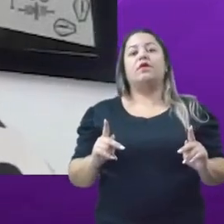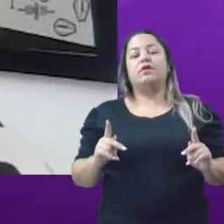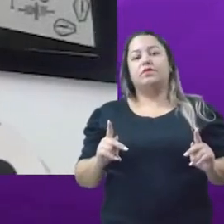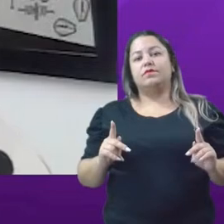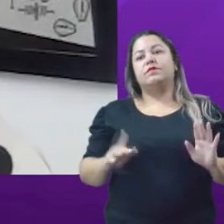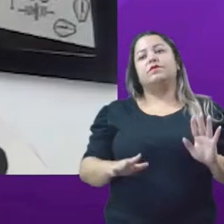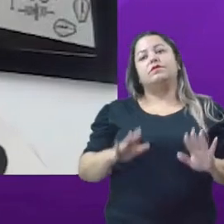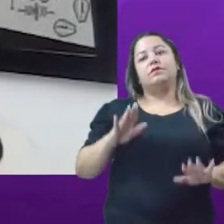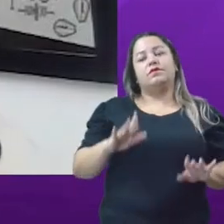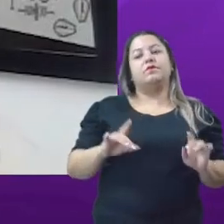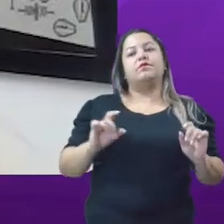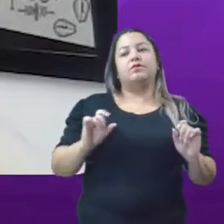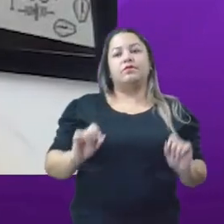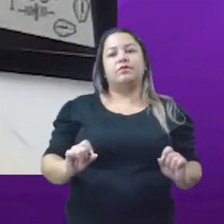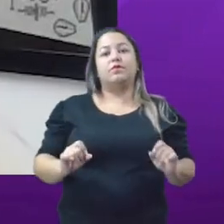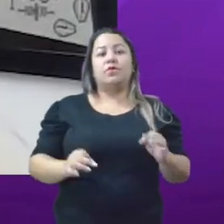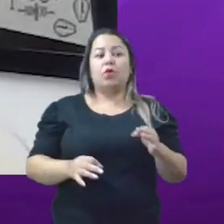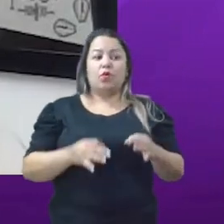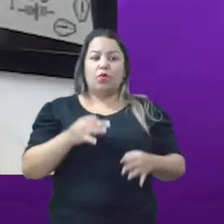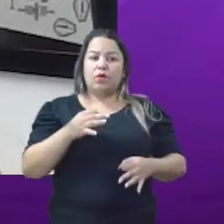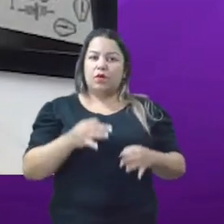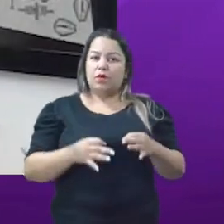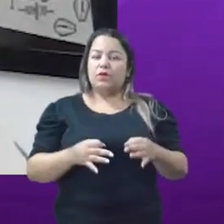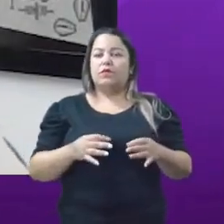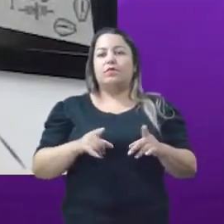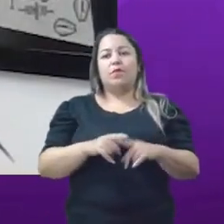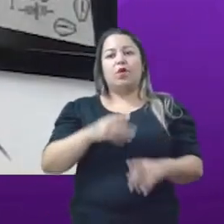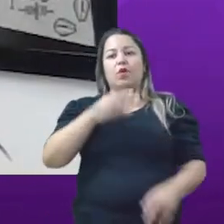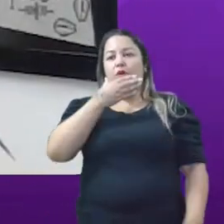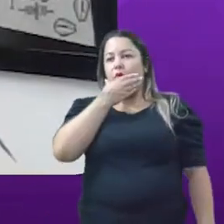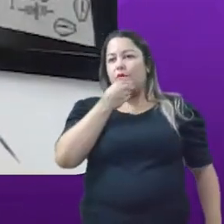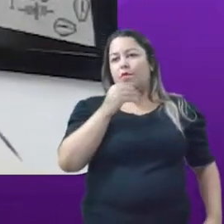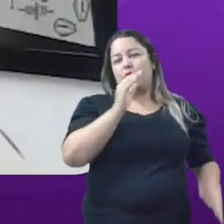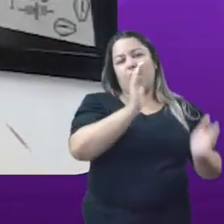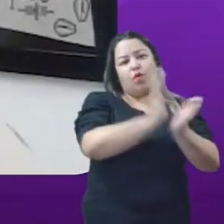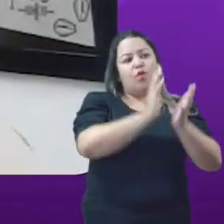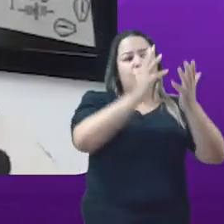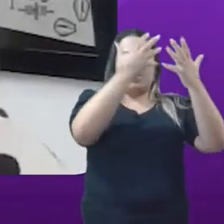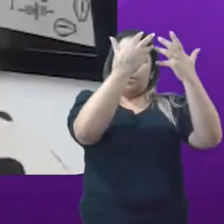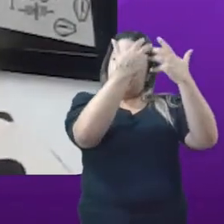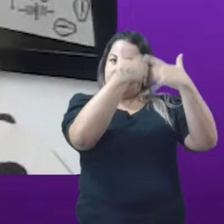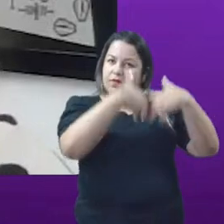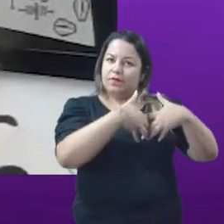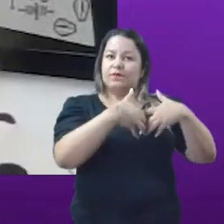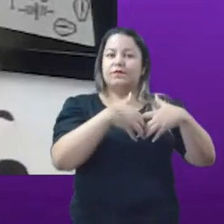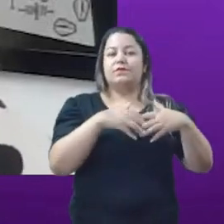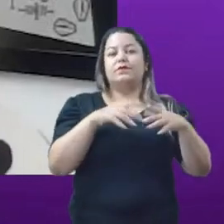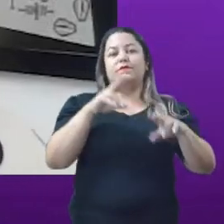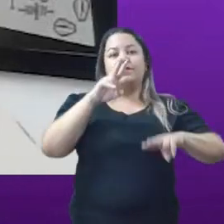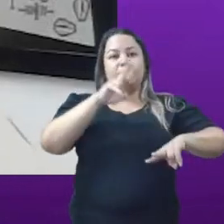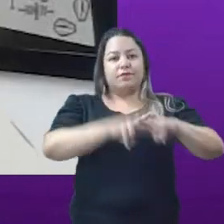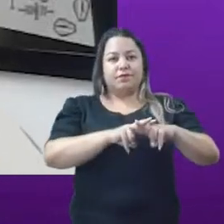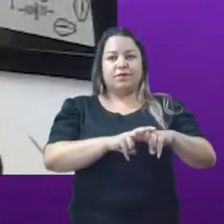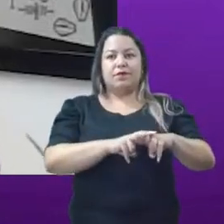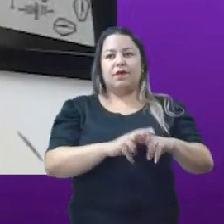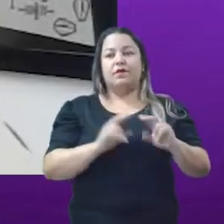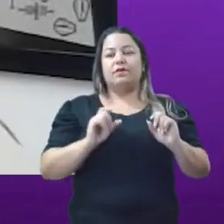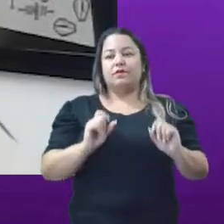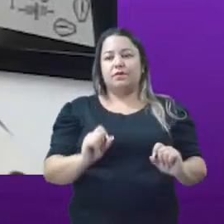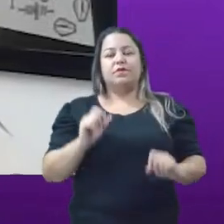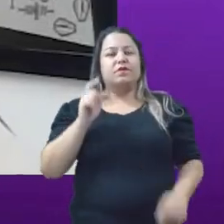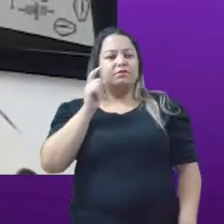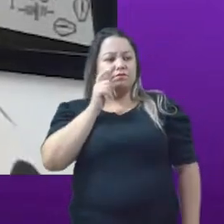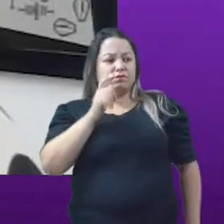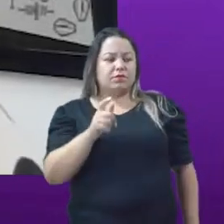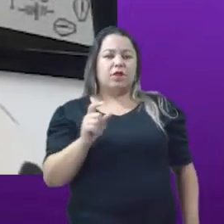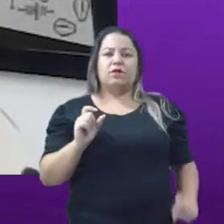dessa sanção, o juiz, né, ele encaminha o homem para grupos reflexivos ao invés da prisão. E tem sido muito